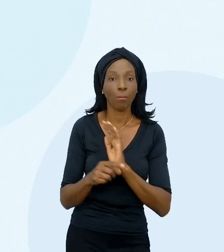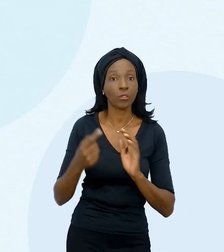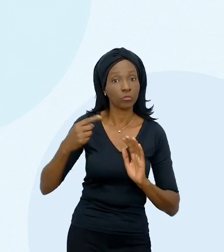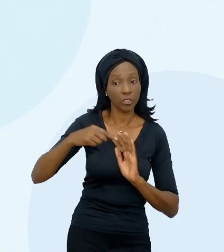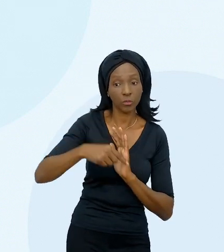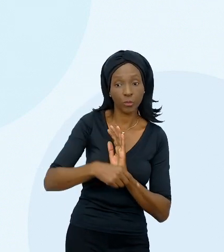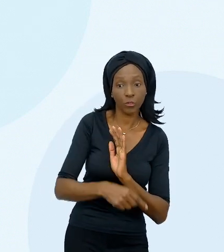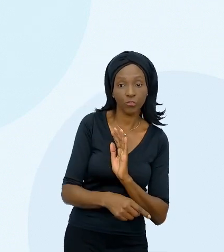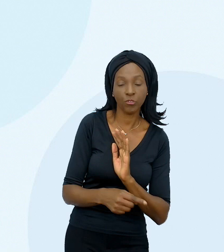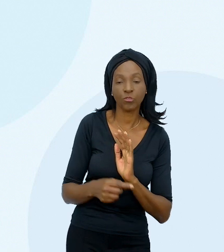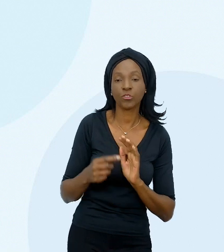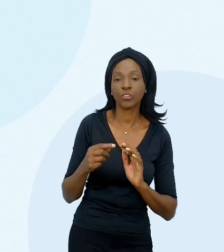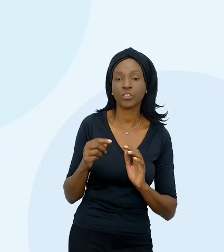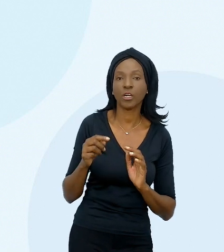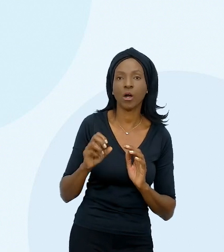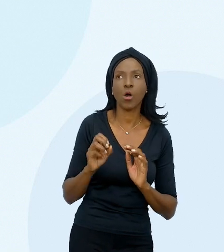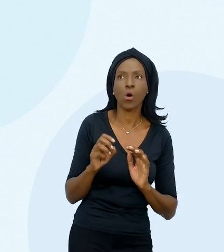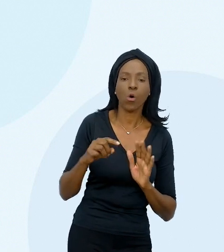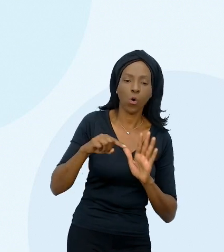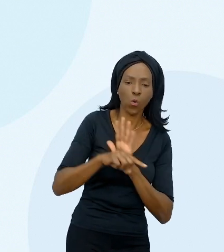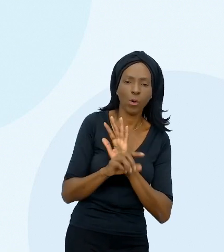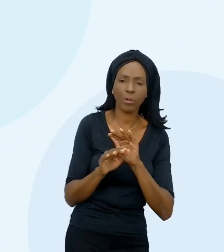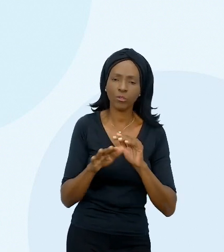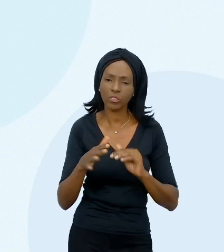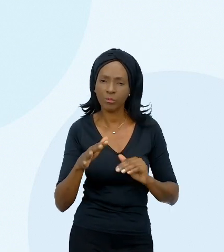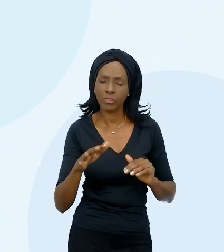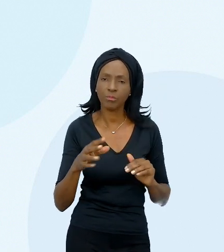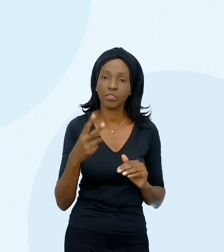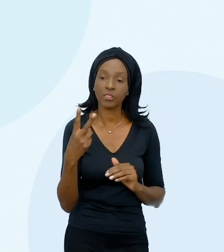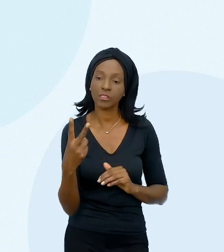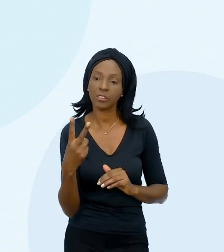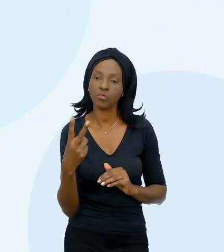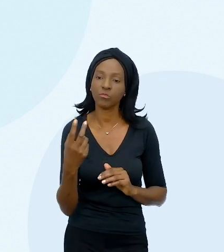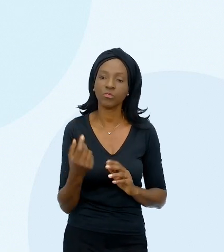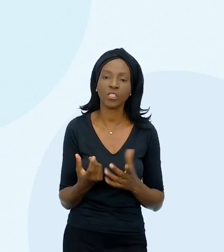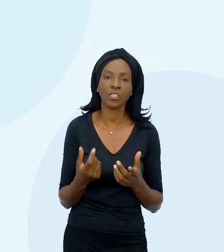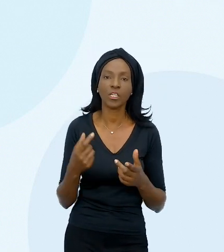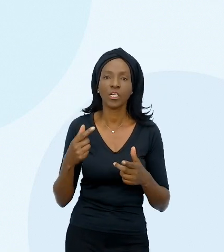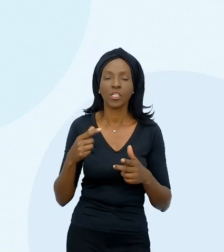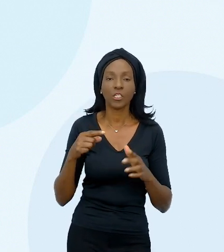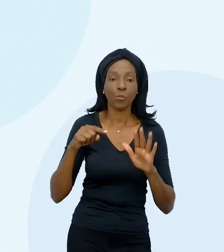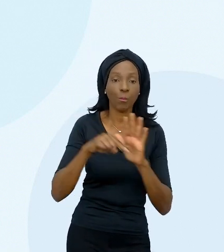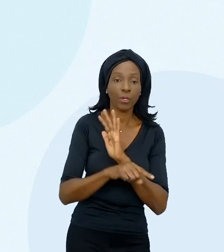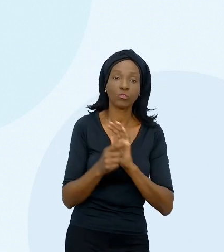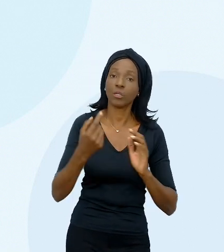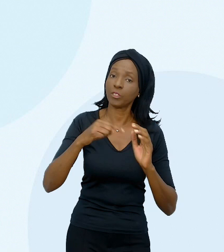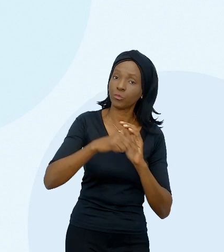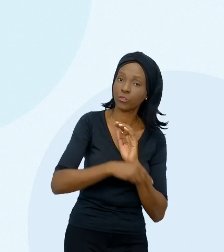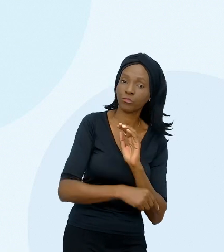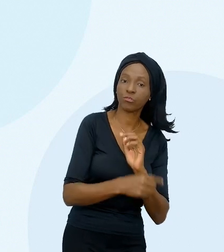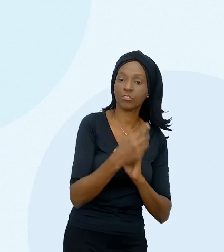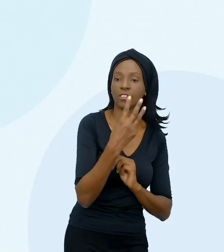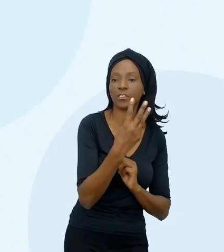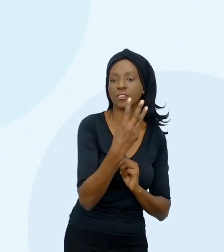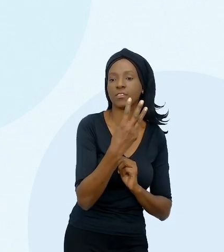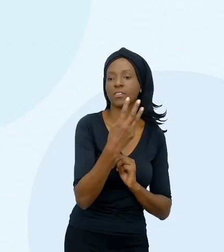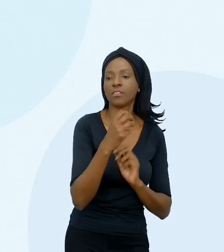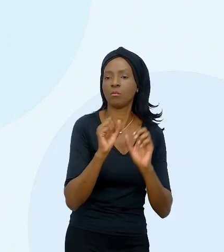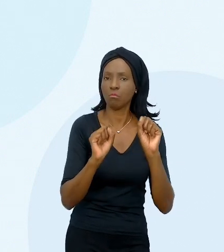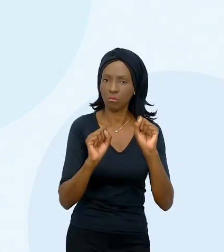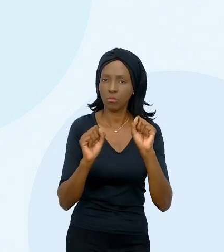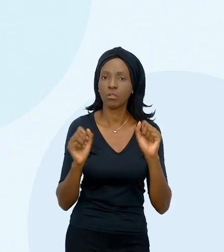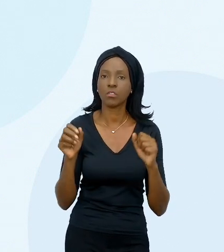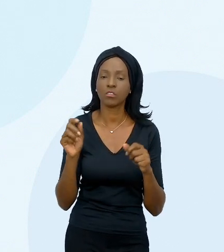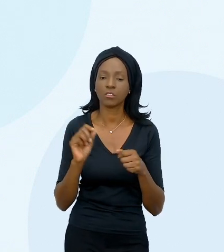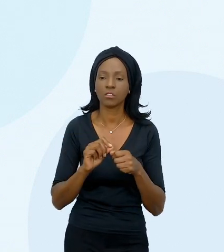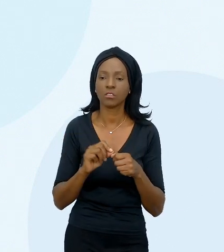medianas na segunda e as mais complexas na terceira e quarta estação. Tá? Então é também possível fazer isso nessa metodologia.